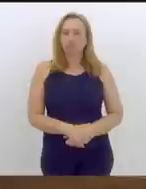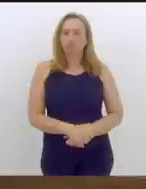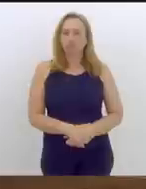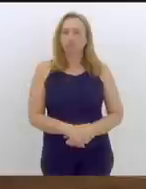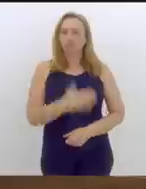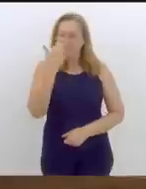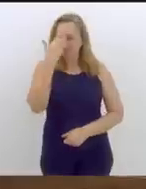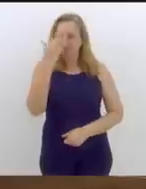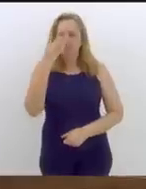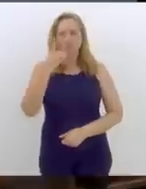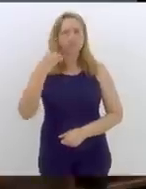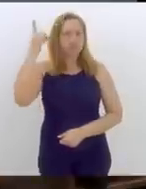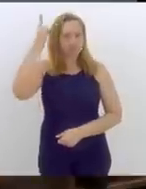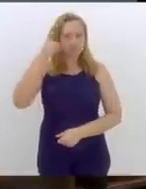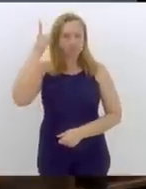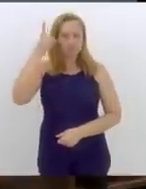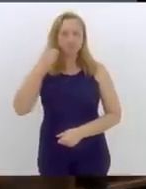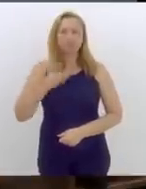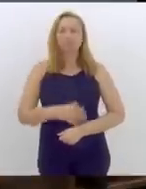Obrigado Deputado